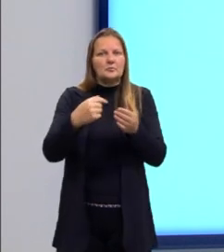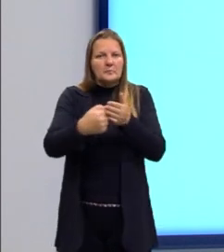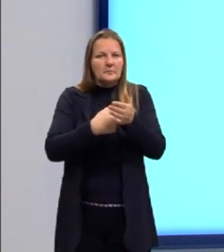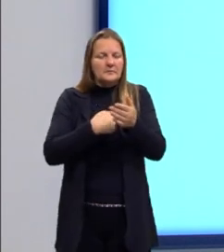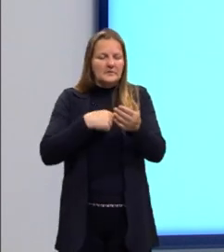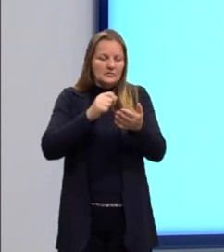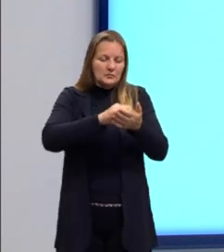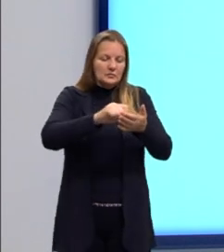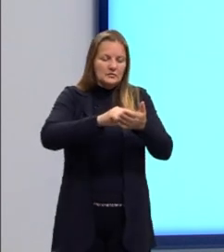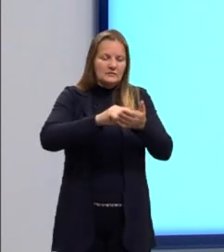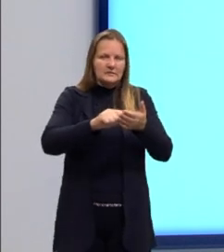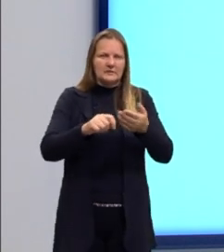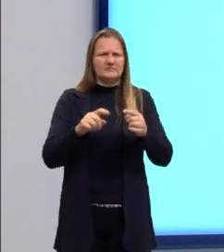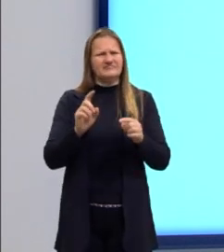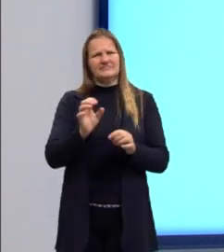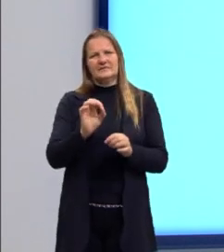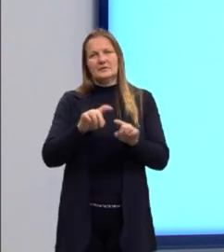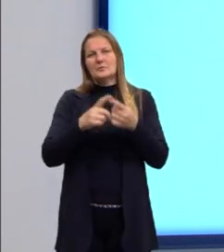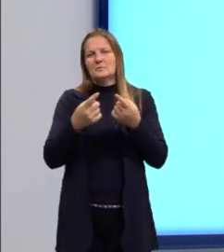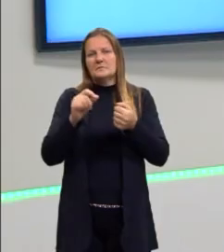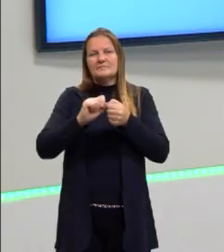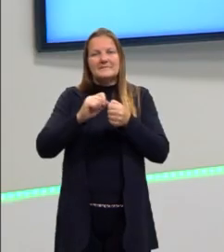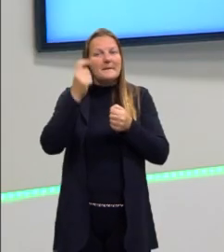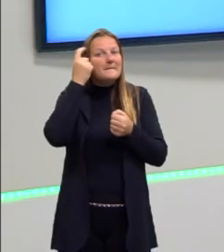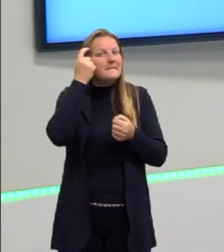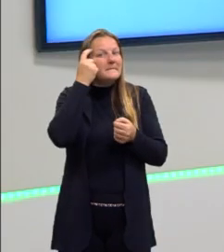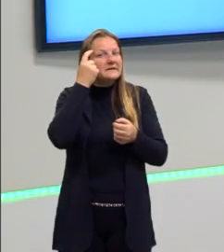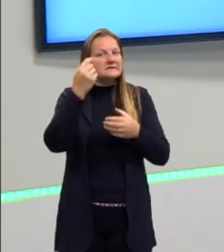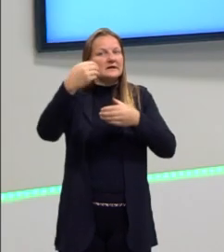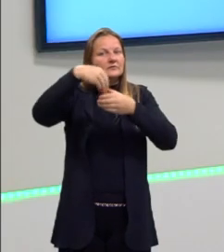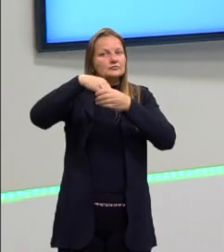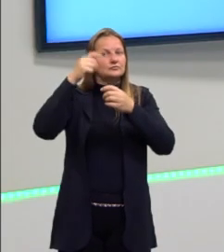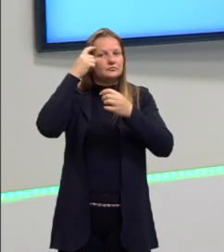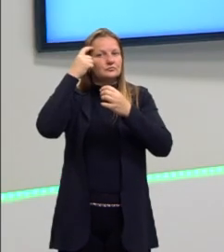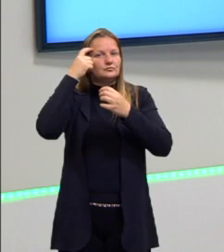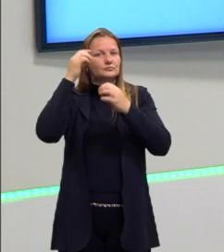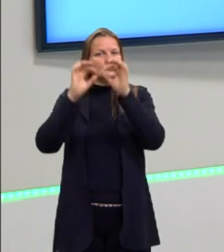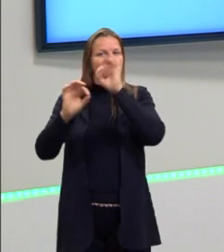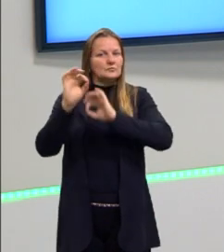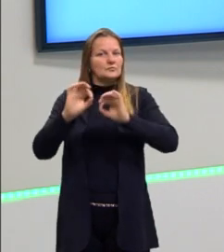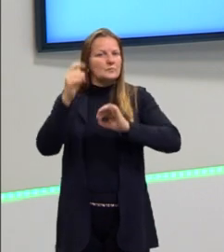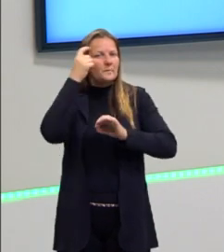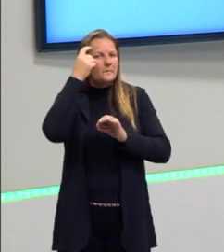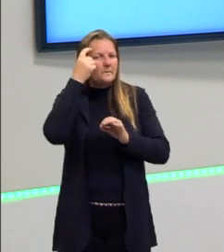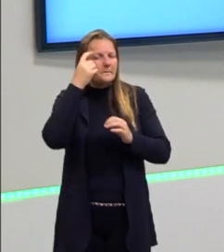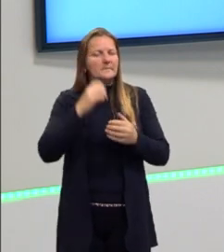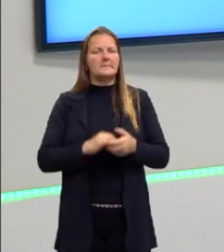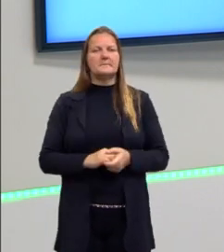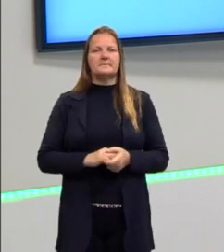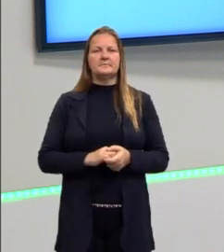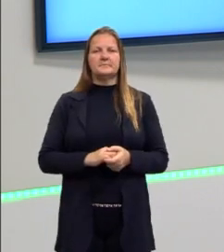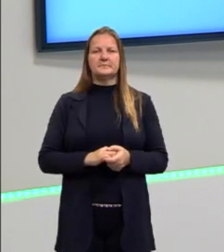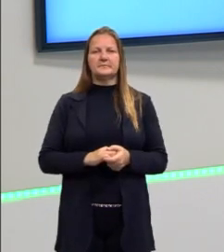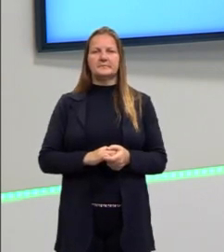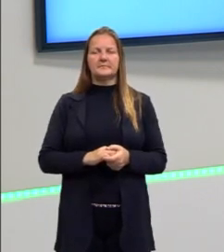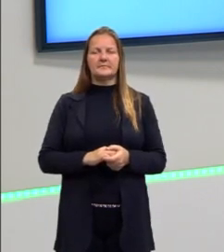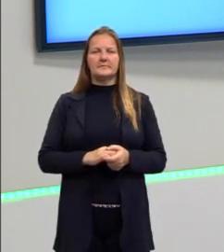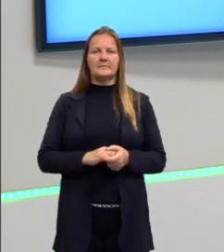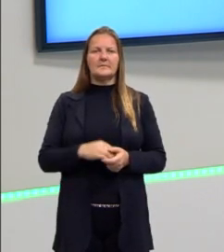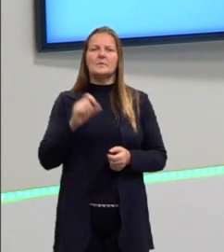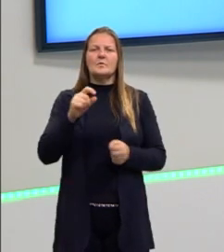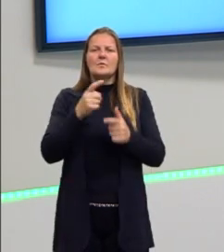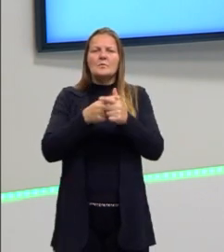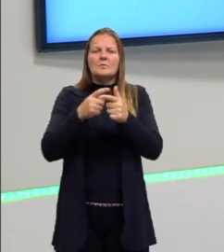vou lá escrever perguntas eu não preciso fazer isso no meu rascunho mas eu faço essas perguntas mentalmente né então para identificar esse problema